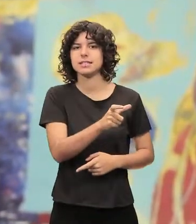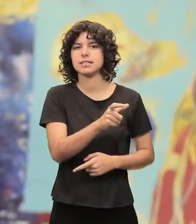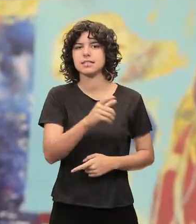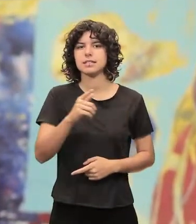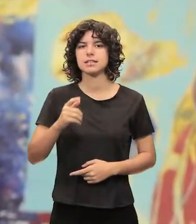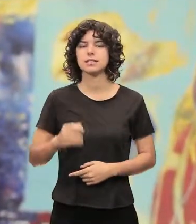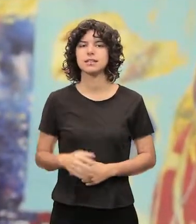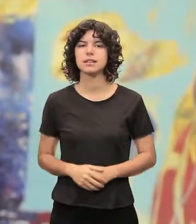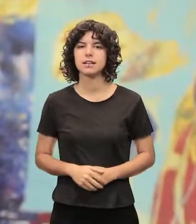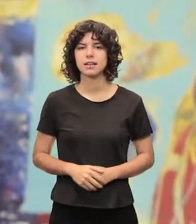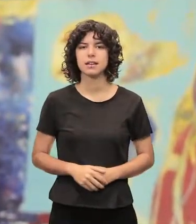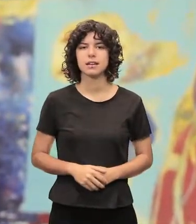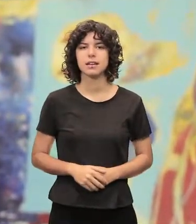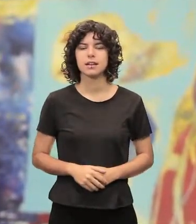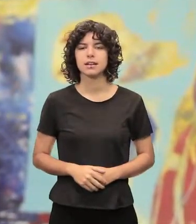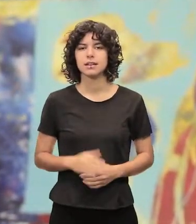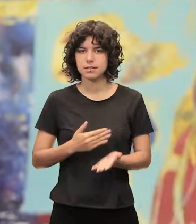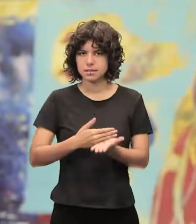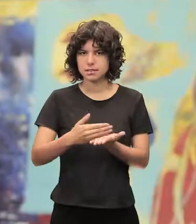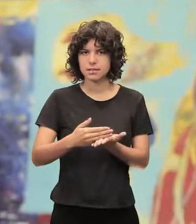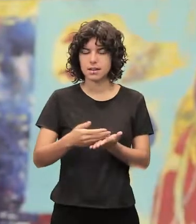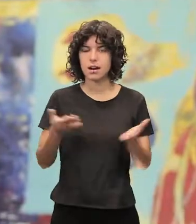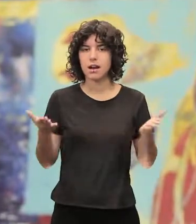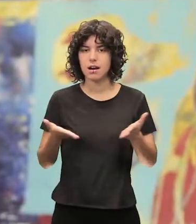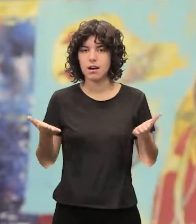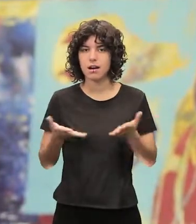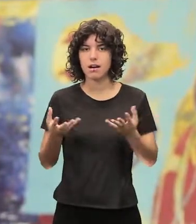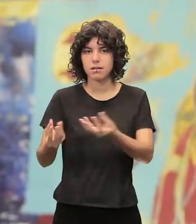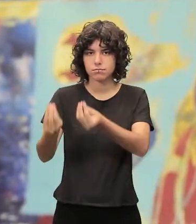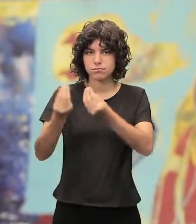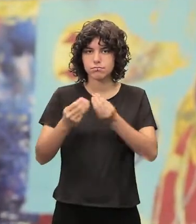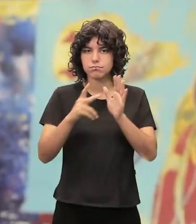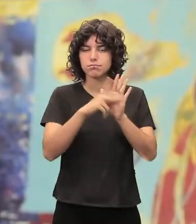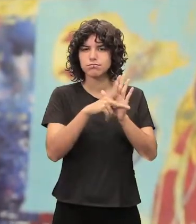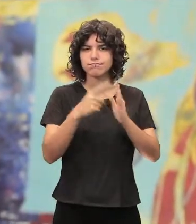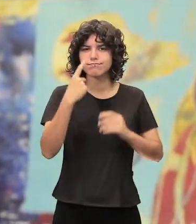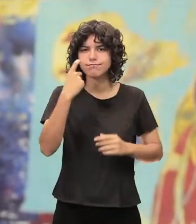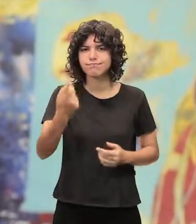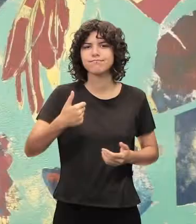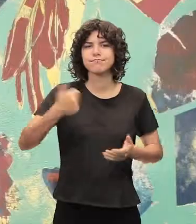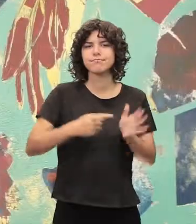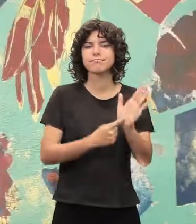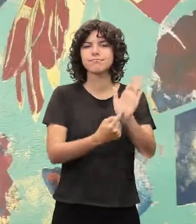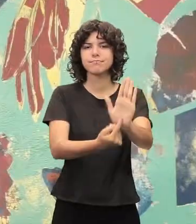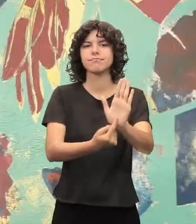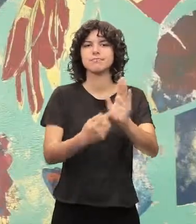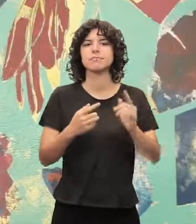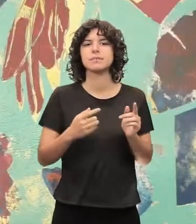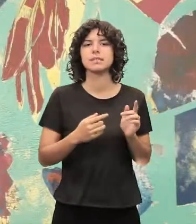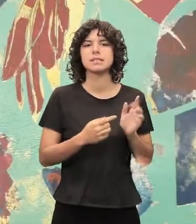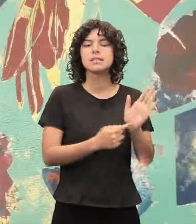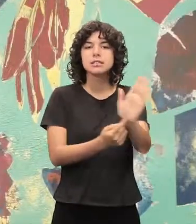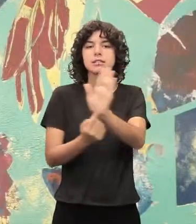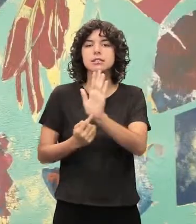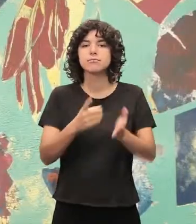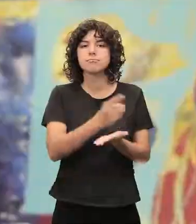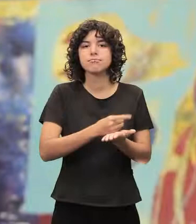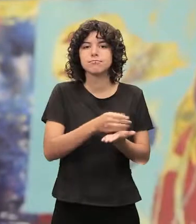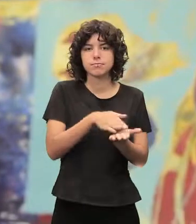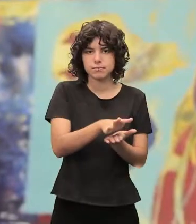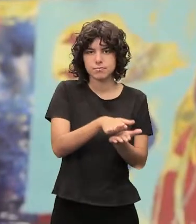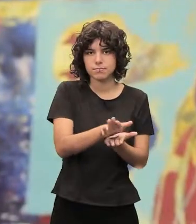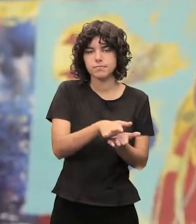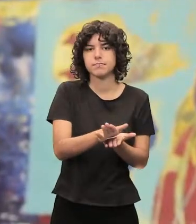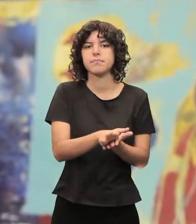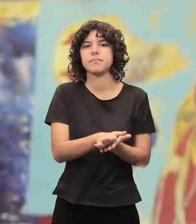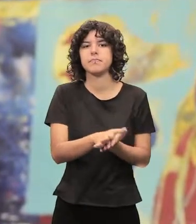mostra acabou, né, de encerrar e agora a gente vai receber um projeto muito interessante, pela primeira vez, exposição de design gráfico, né, que